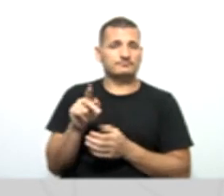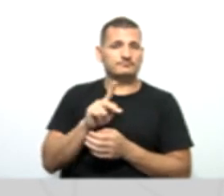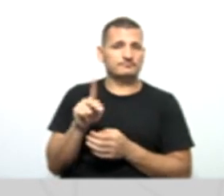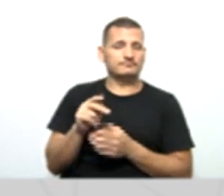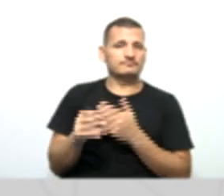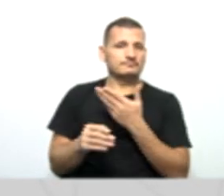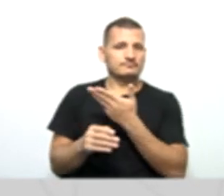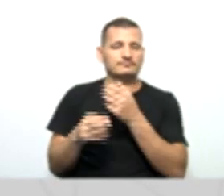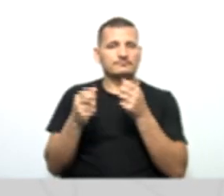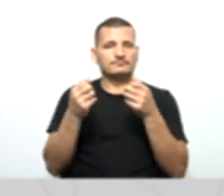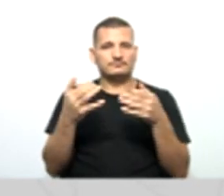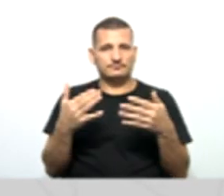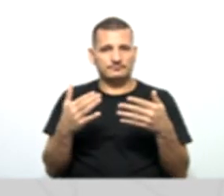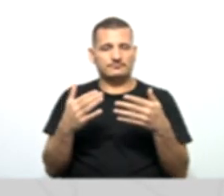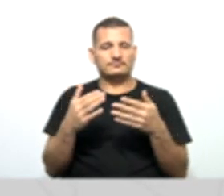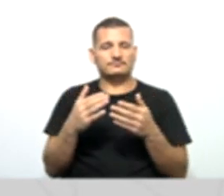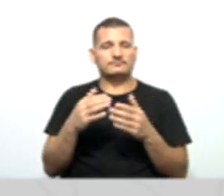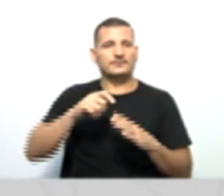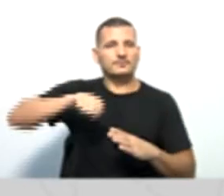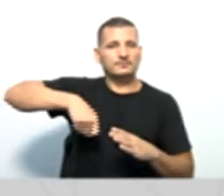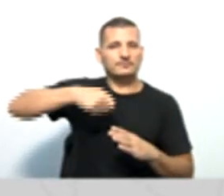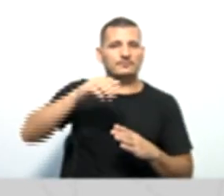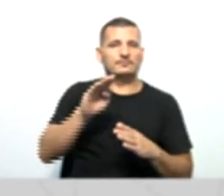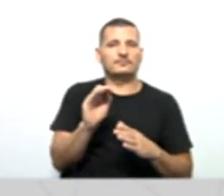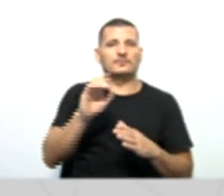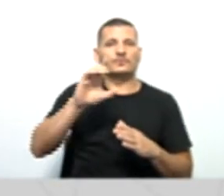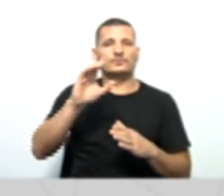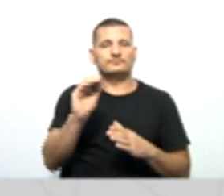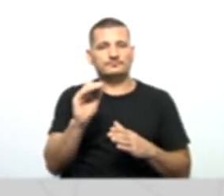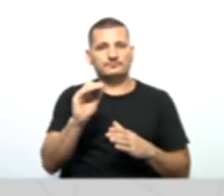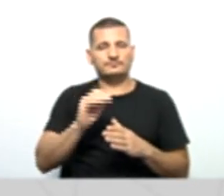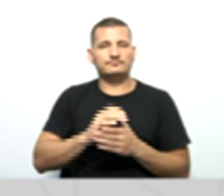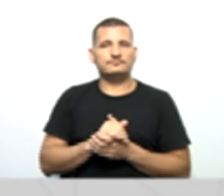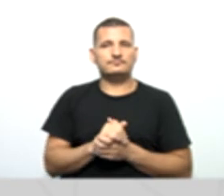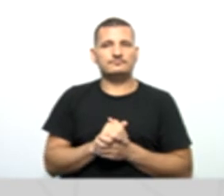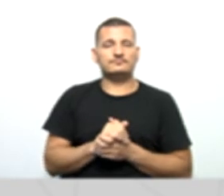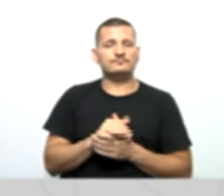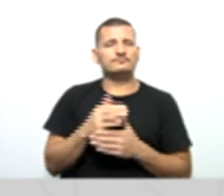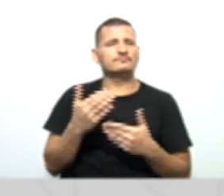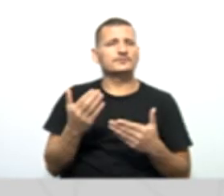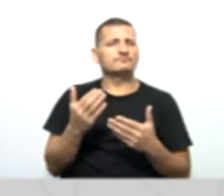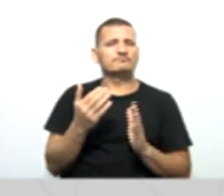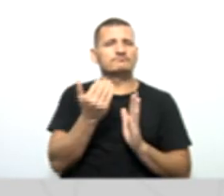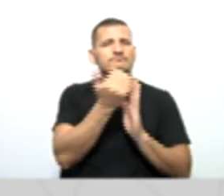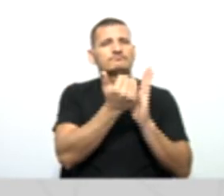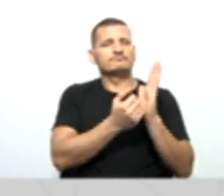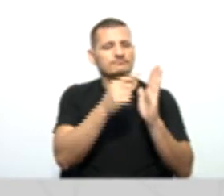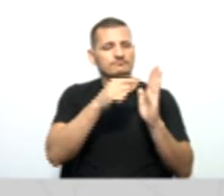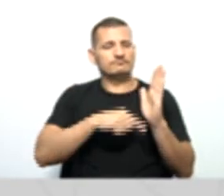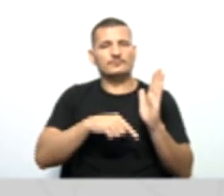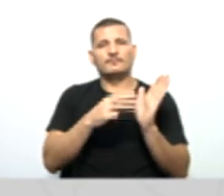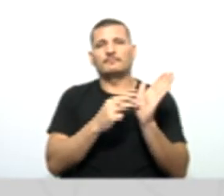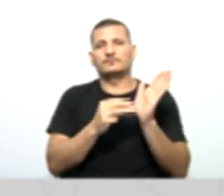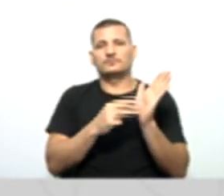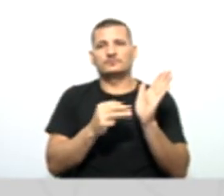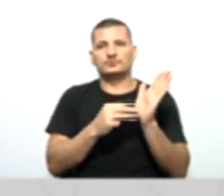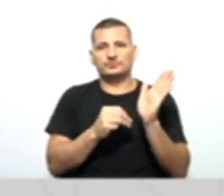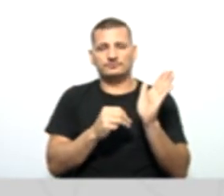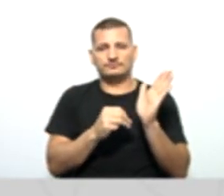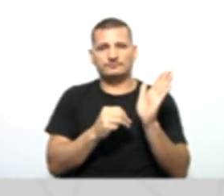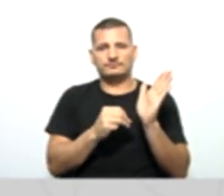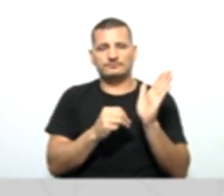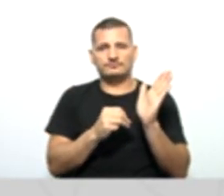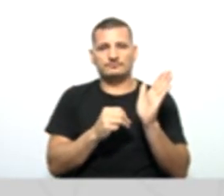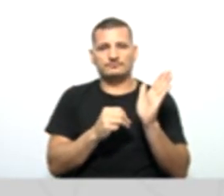aqui da receita do bolo, né? Então, o que a gente vai fazer? A gente tem uma receita. O que é a receita? É a metodologia, o método, a forma